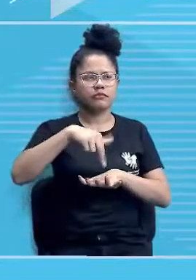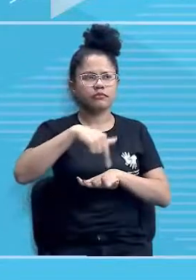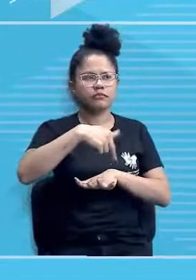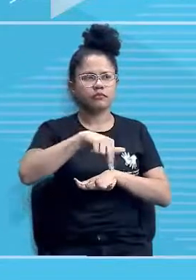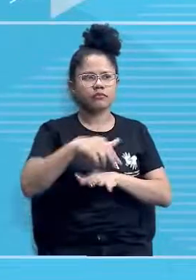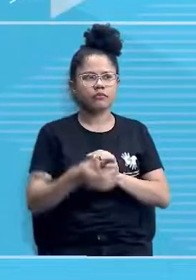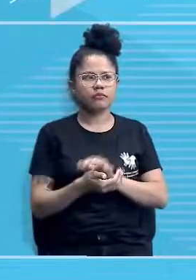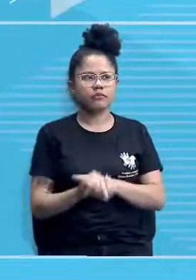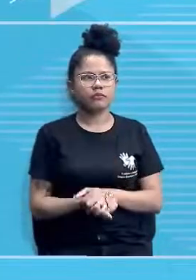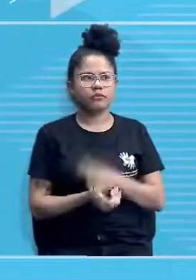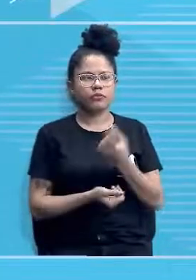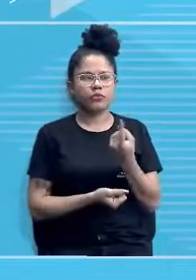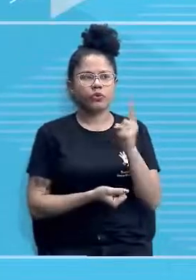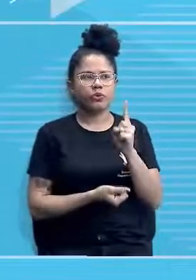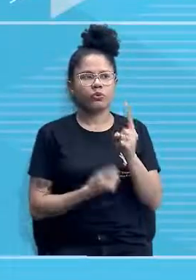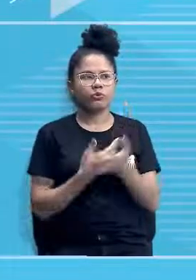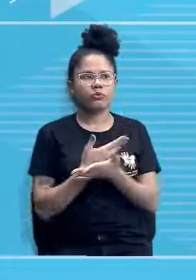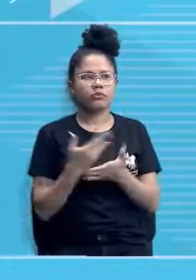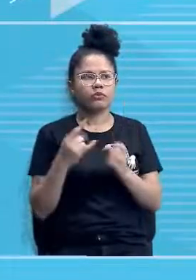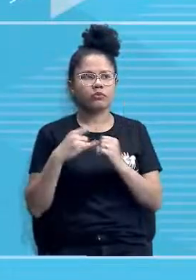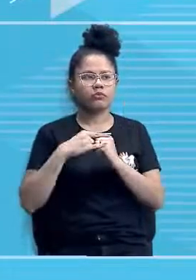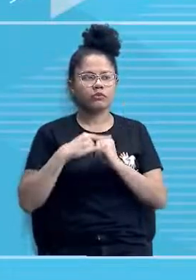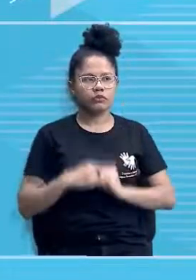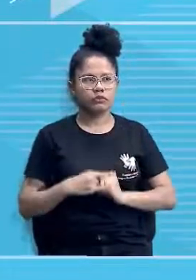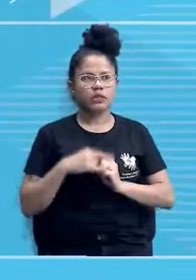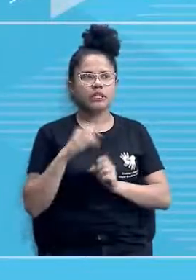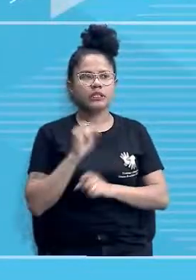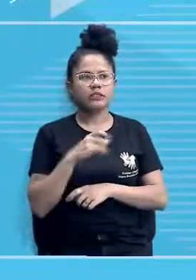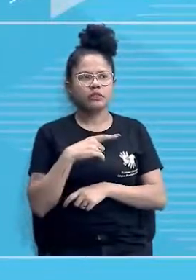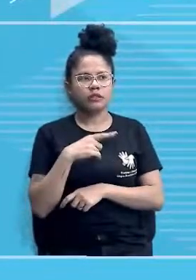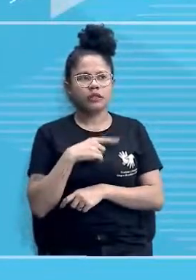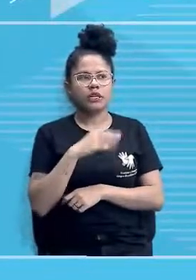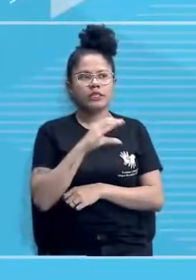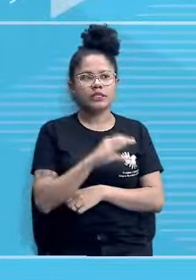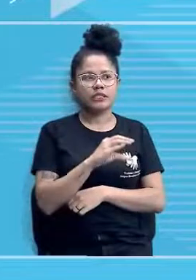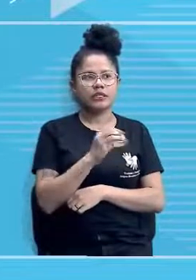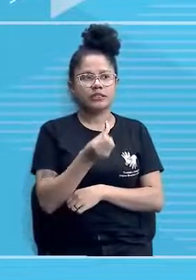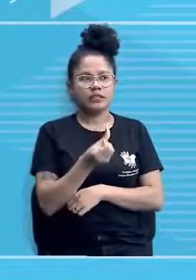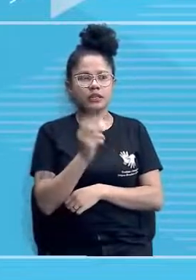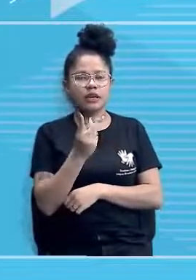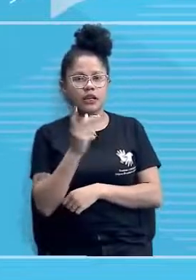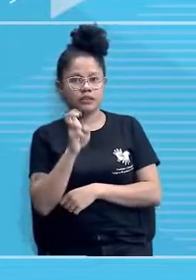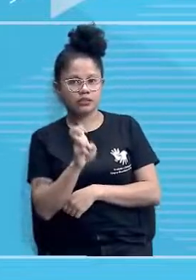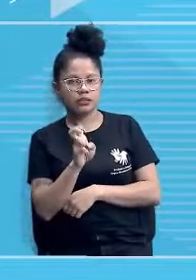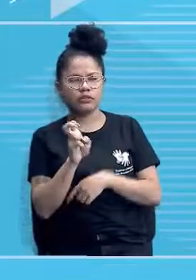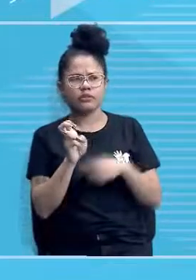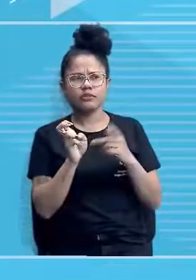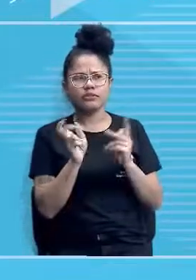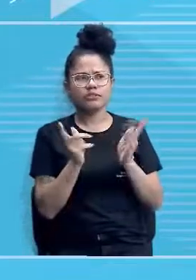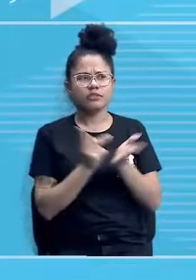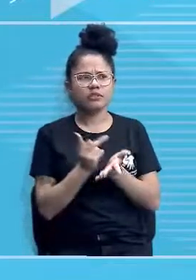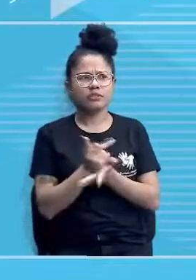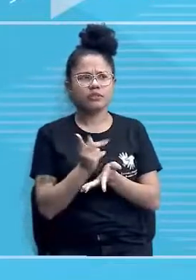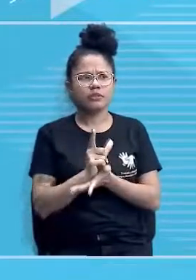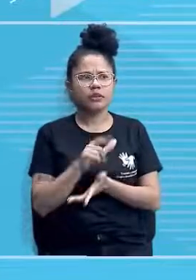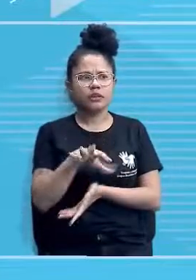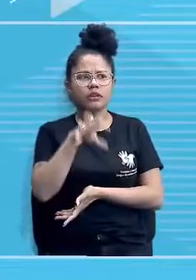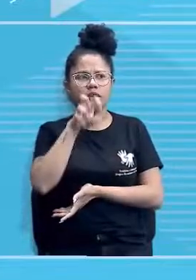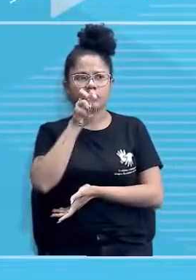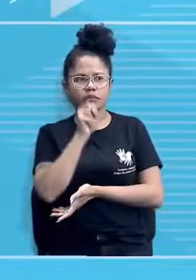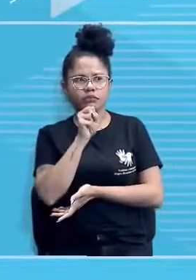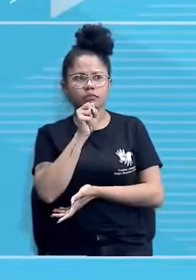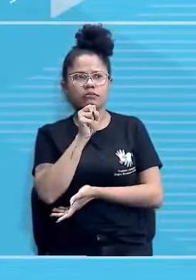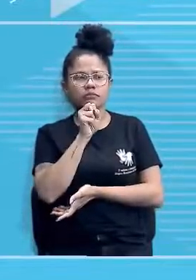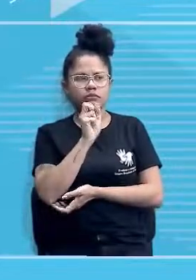vida e o último Você tem uma mina pessoal toda vez que viés e seis h5 é um radical aromático então por isso que é uma